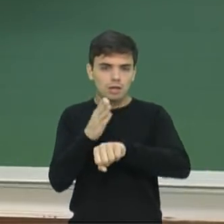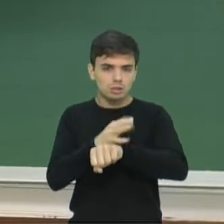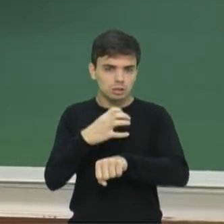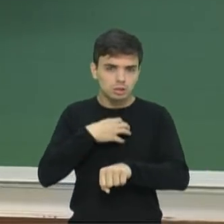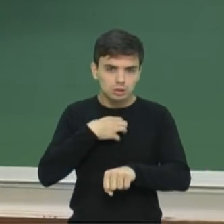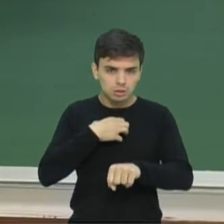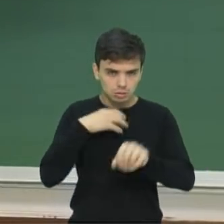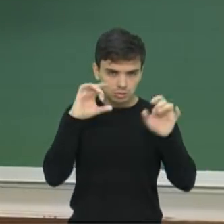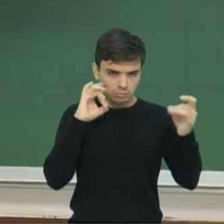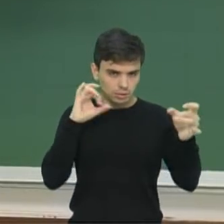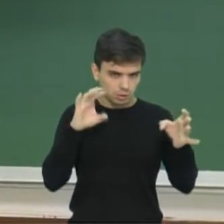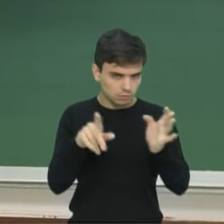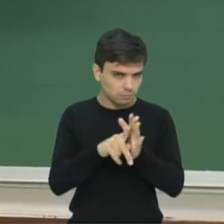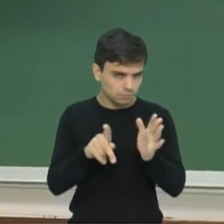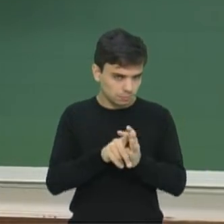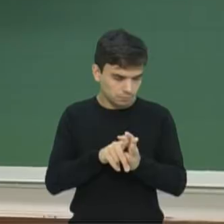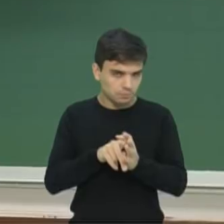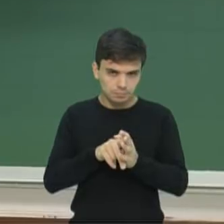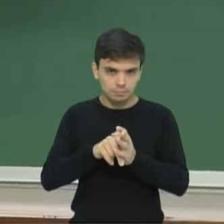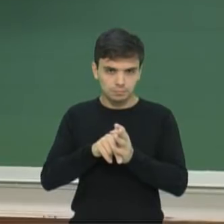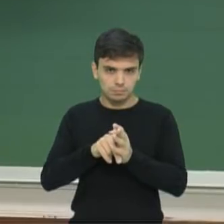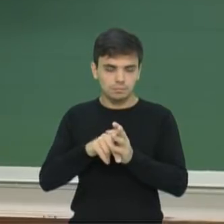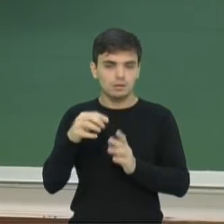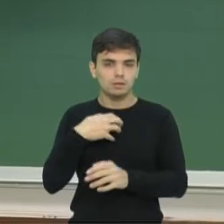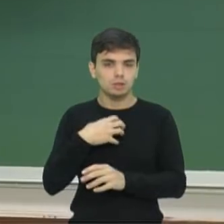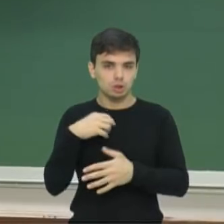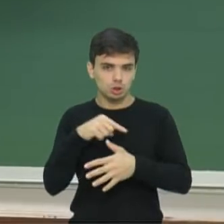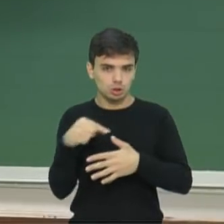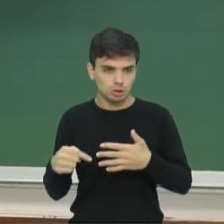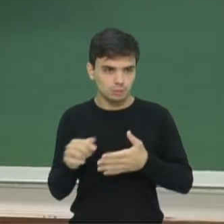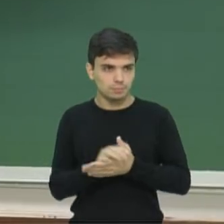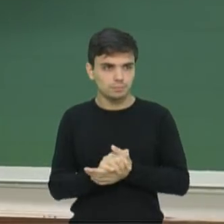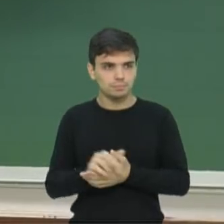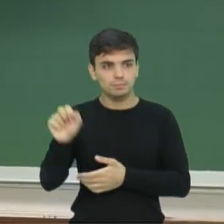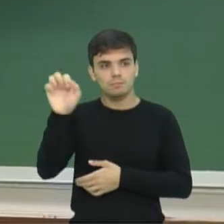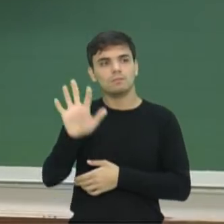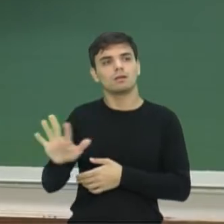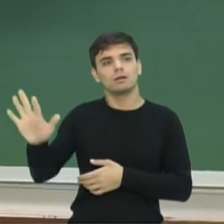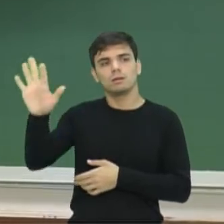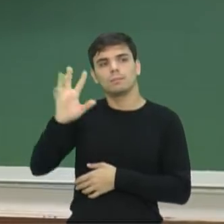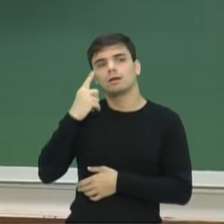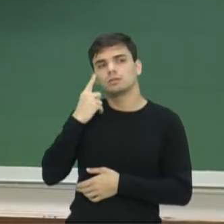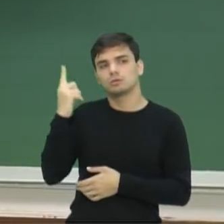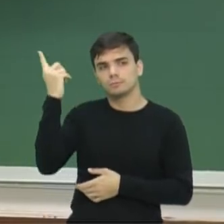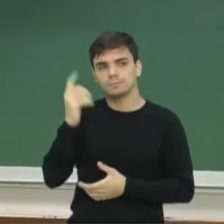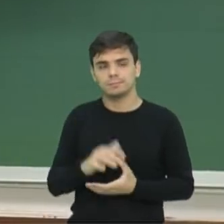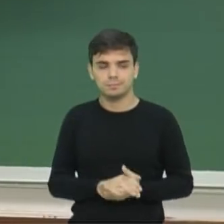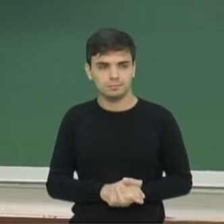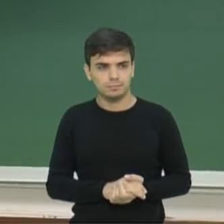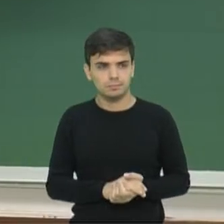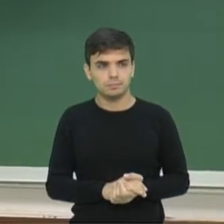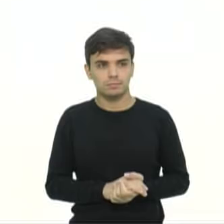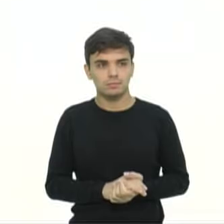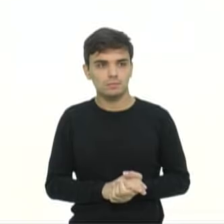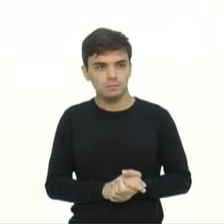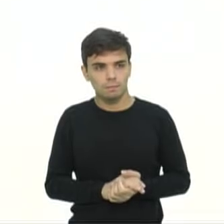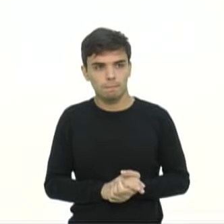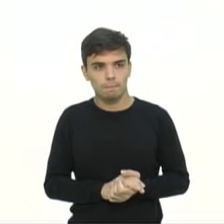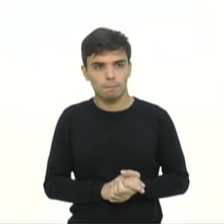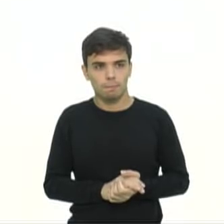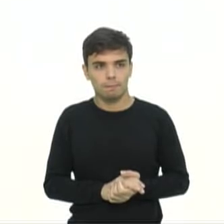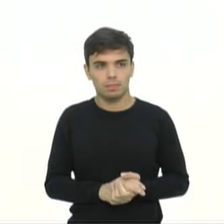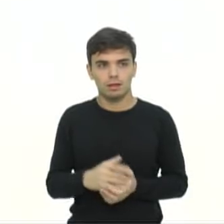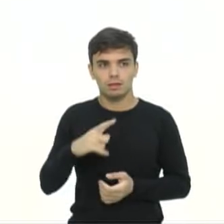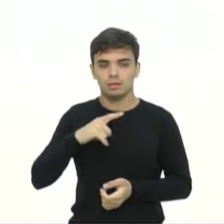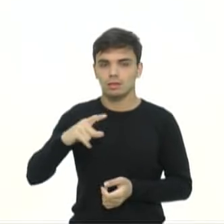que ela está retratado aqui através das animações para vocês. E ali nós temos o